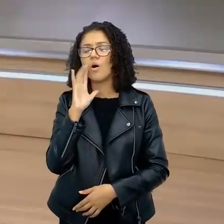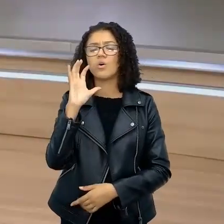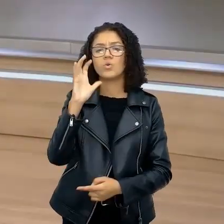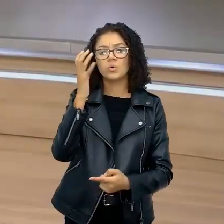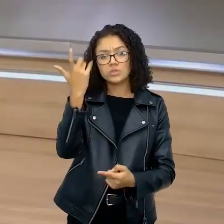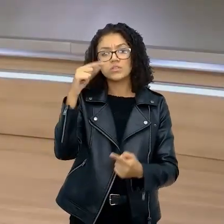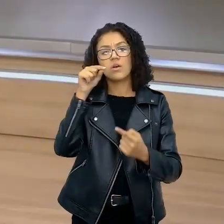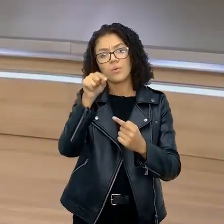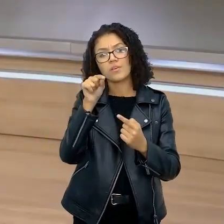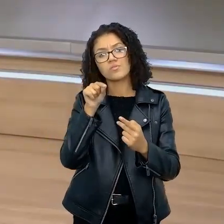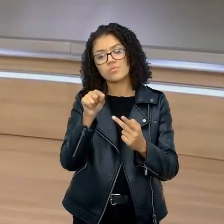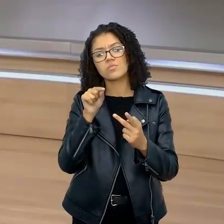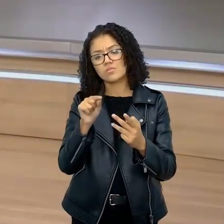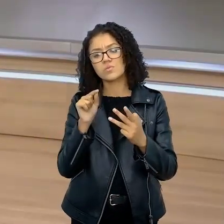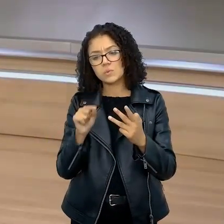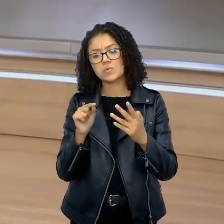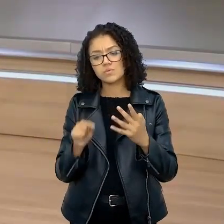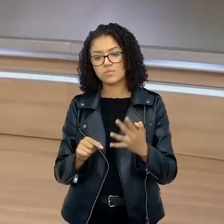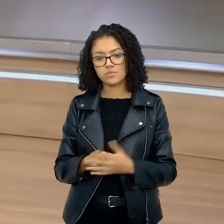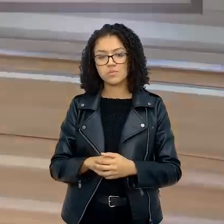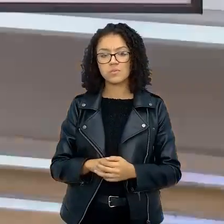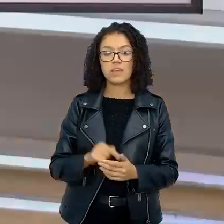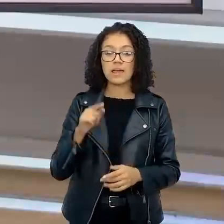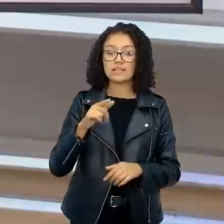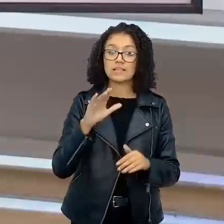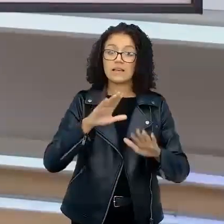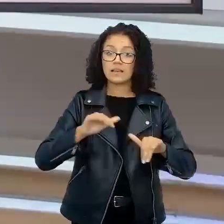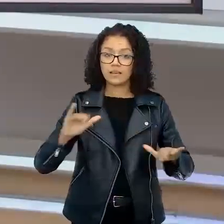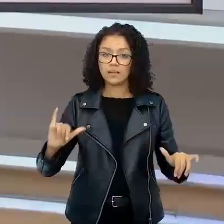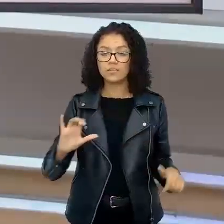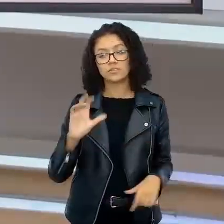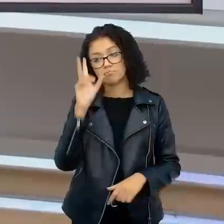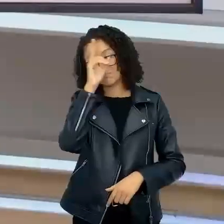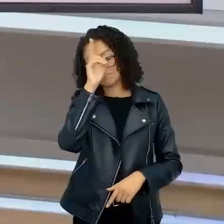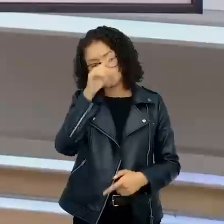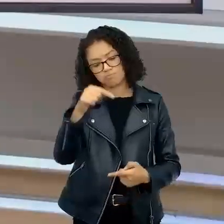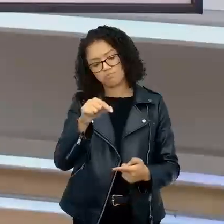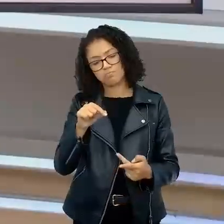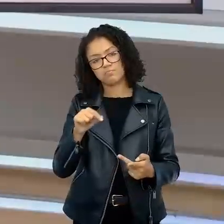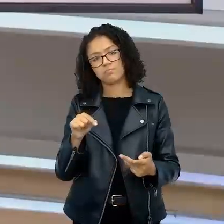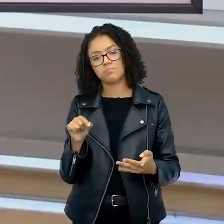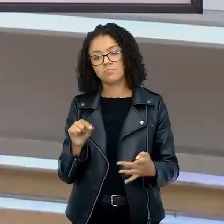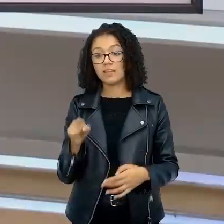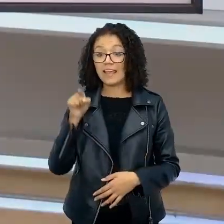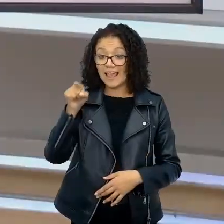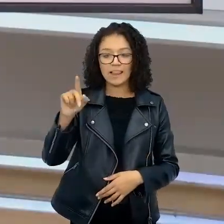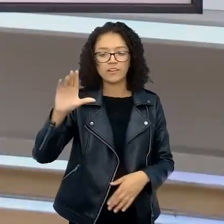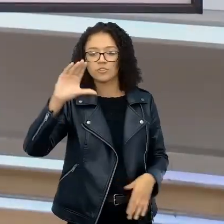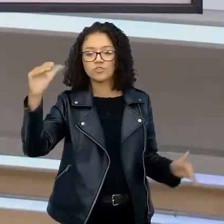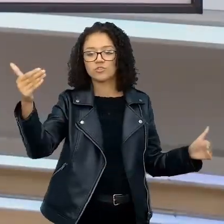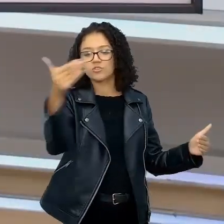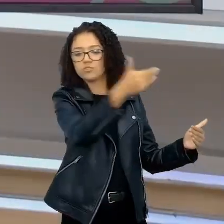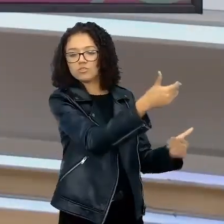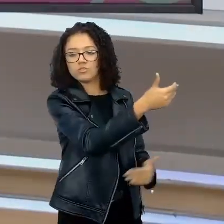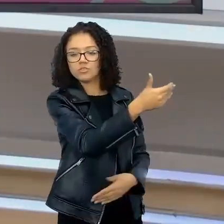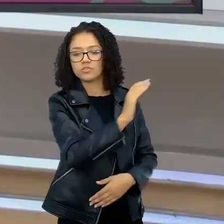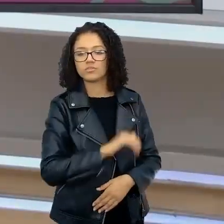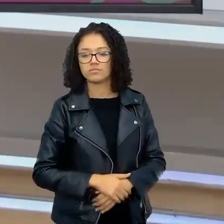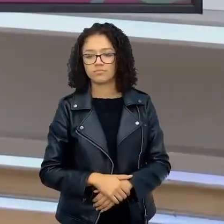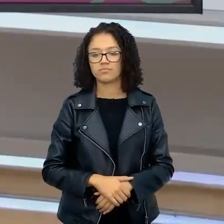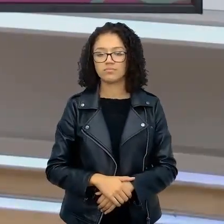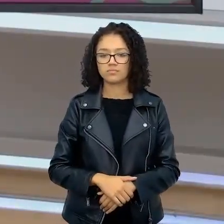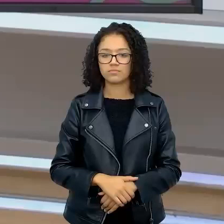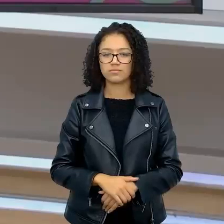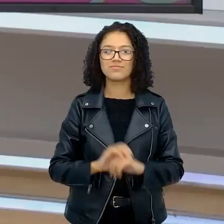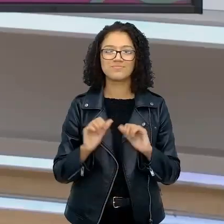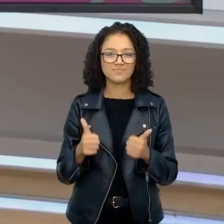essa criança está sendo violada, violentada, que daí ele já vai entrar com uma ação e acionar os órgãos da rede de proteção.